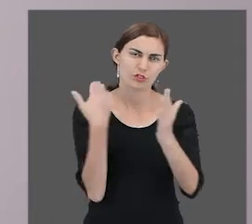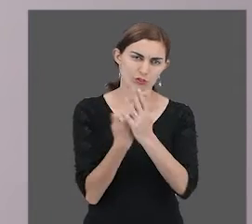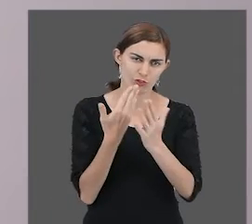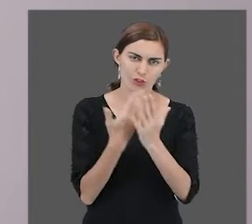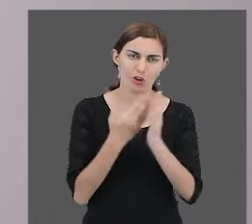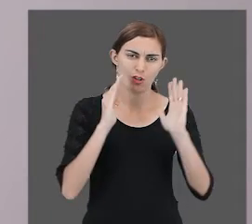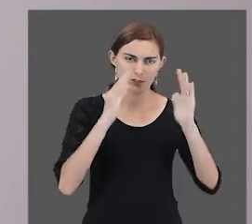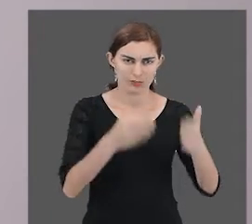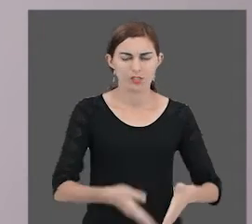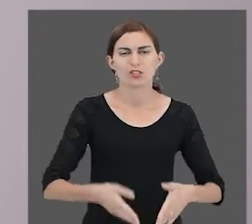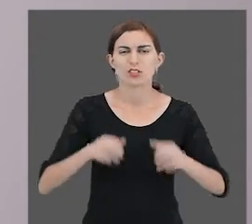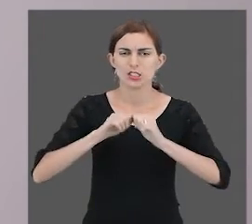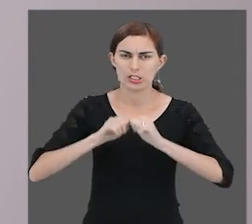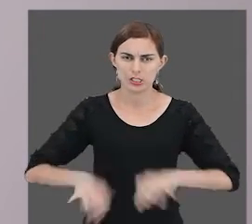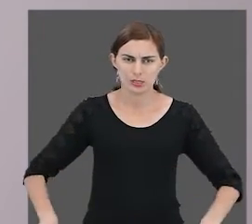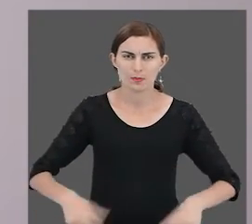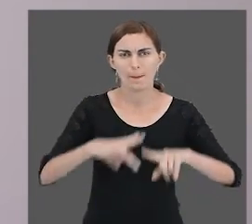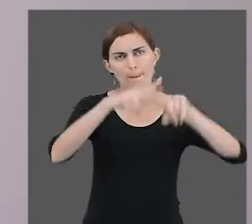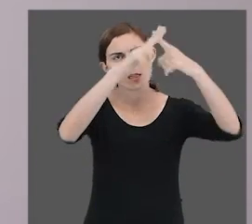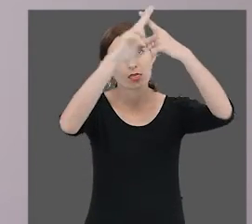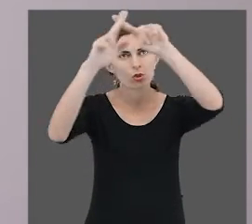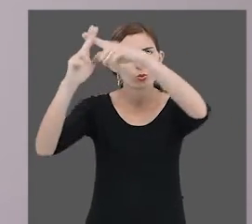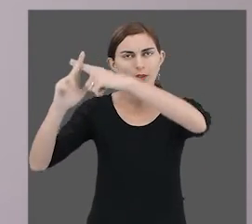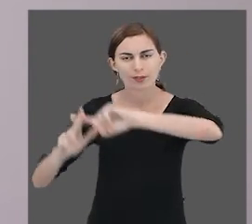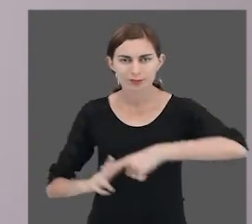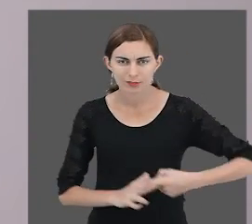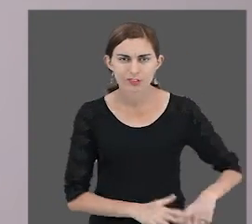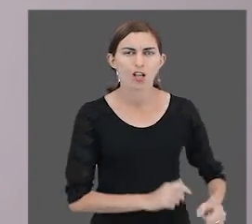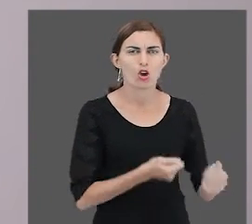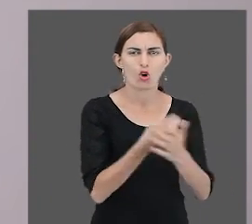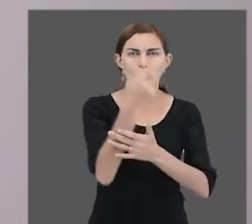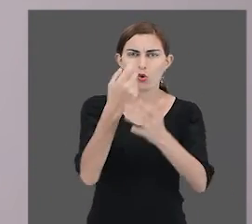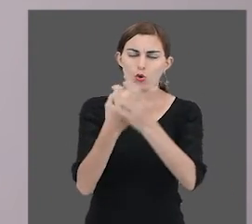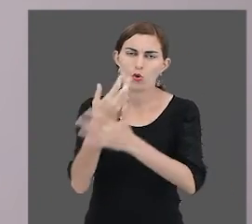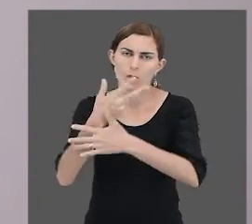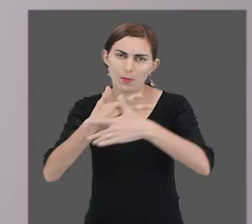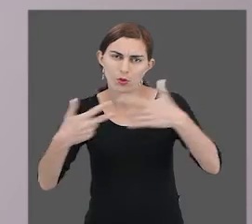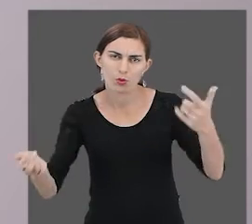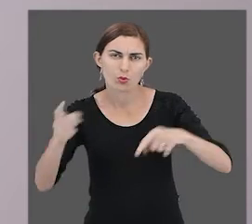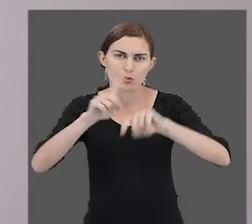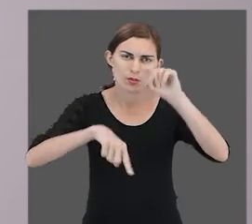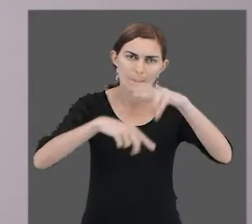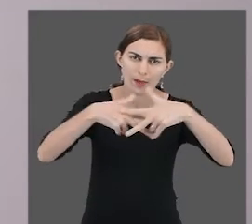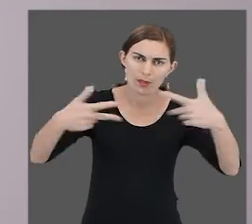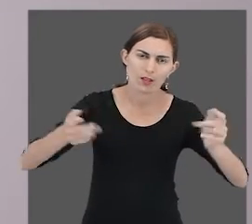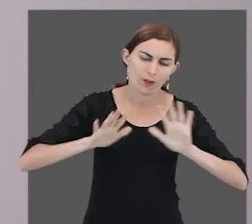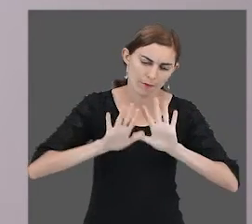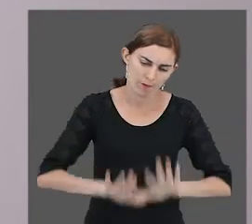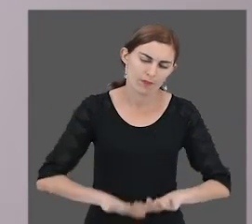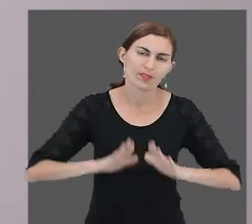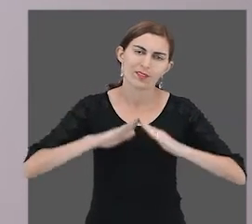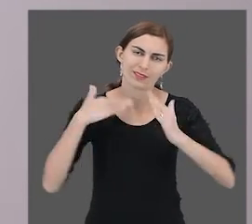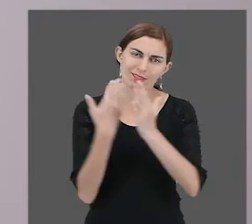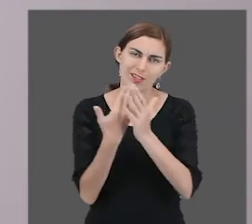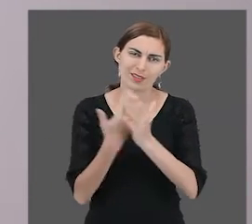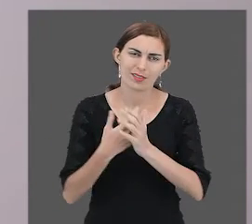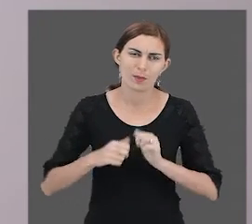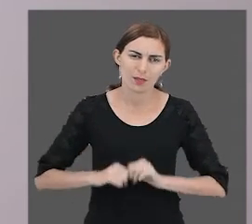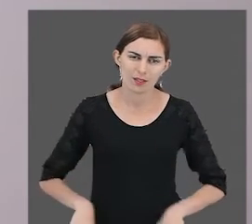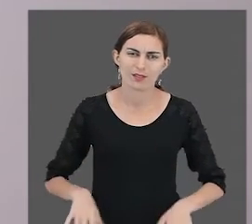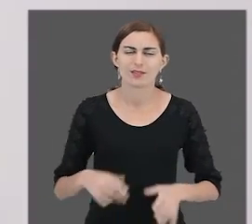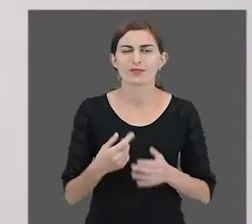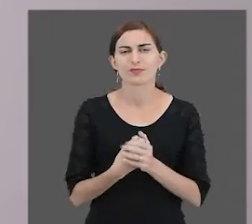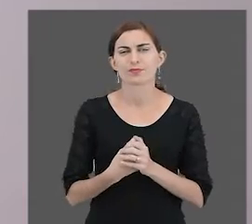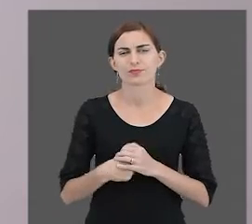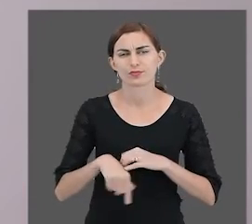escolas para a execução de suas despesas de manutenção, compra de algum equipamento ou material permanente e despesas de